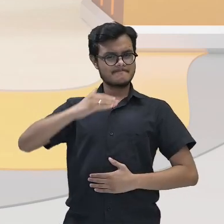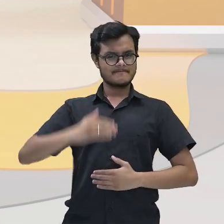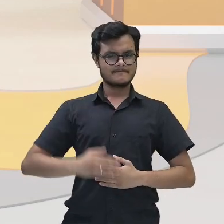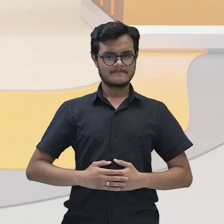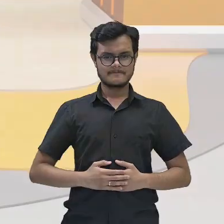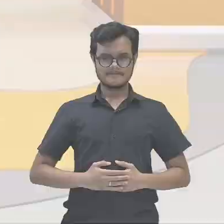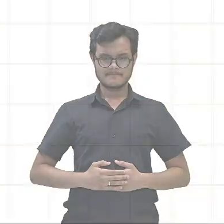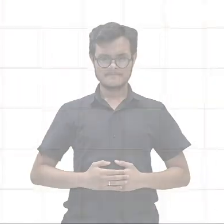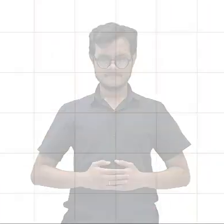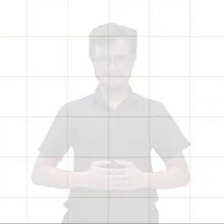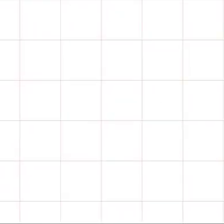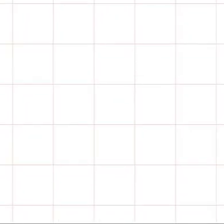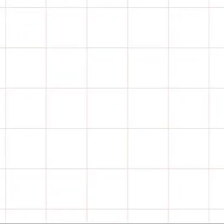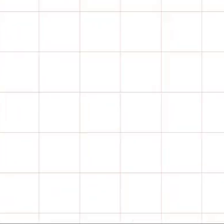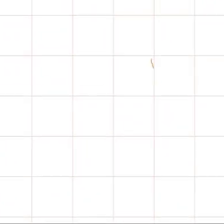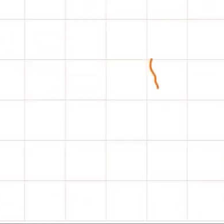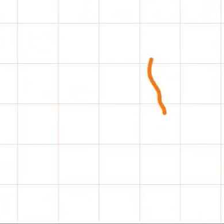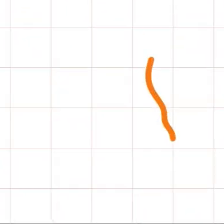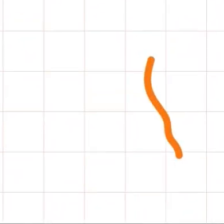aula de geografia.